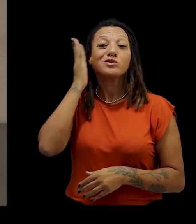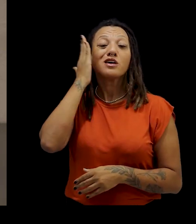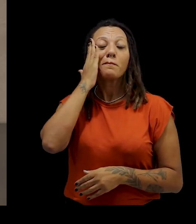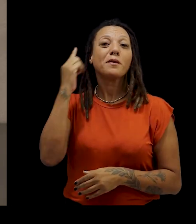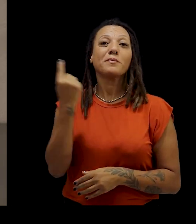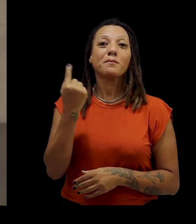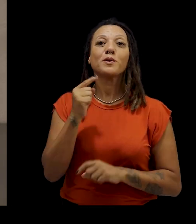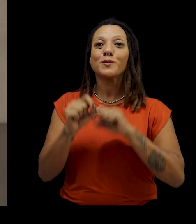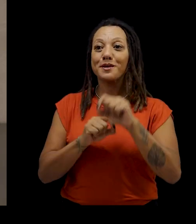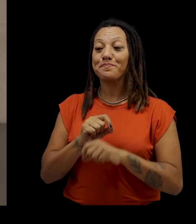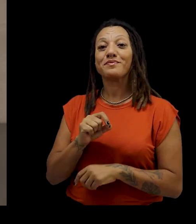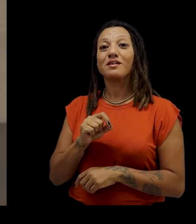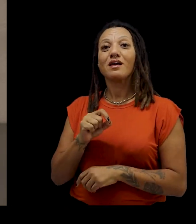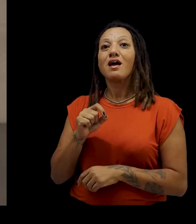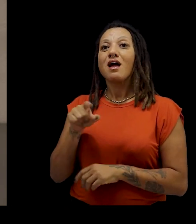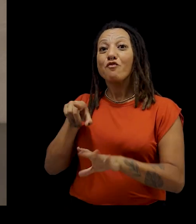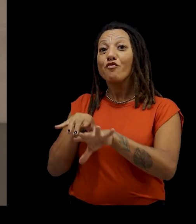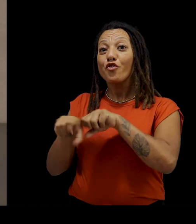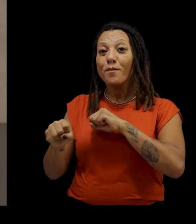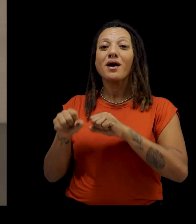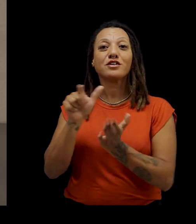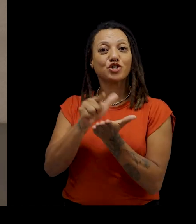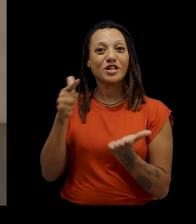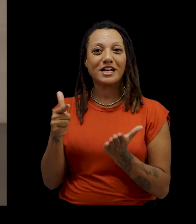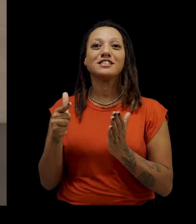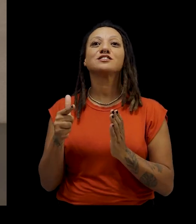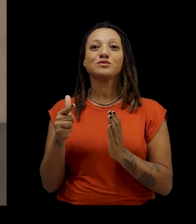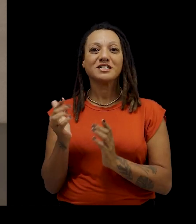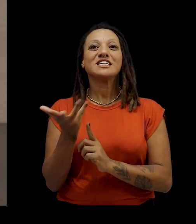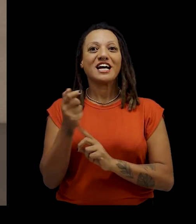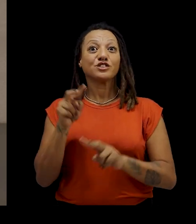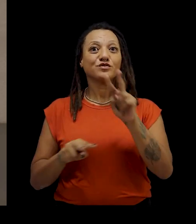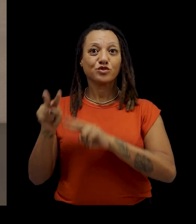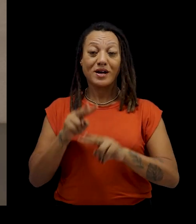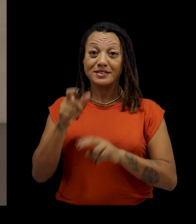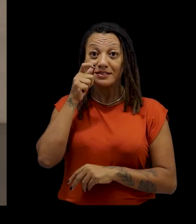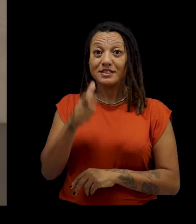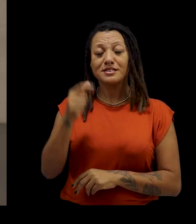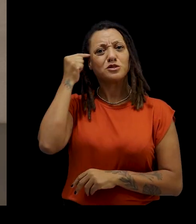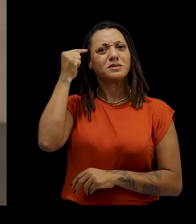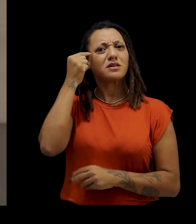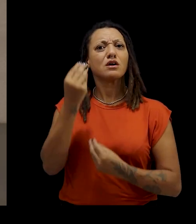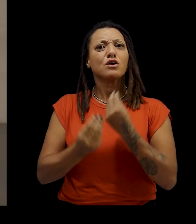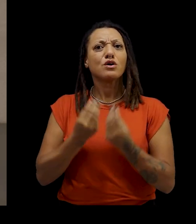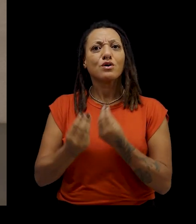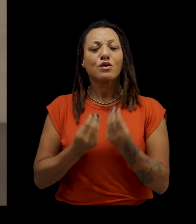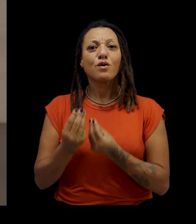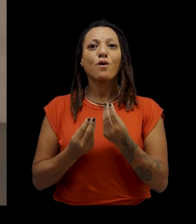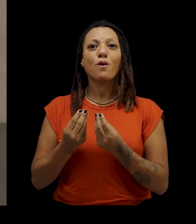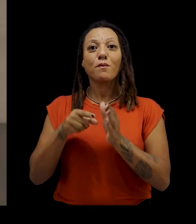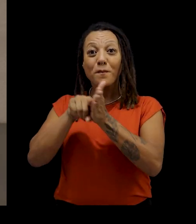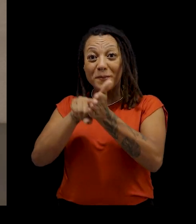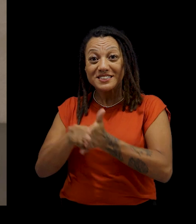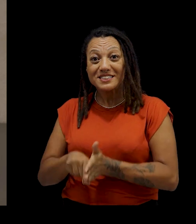ouvir é que você tem formação em jornalismo e artes visuais. Acho que isso era interessante pensar no sentido de como